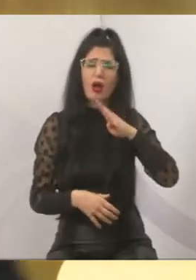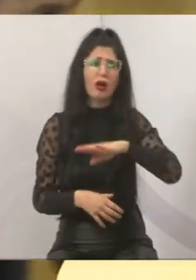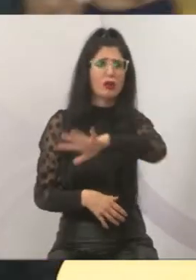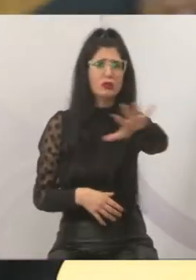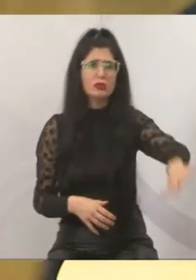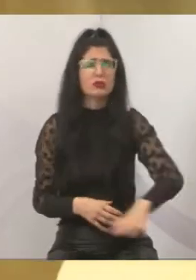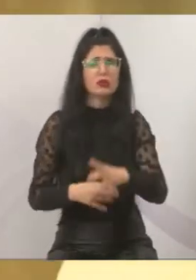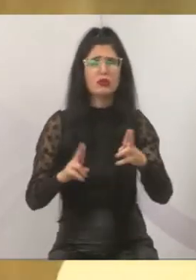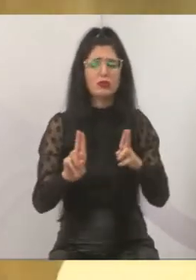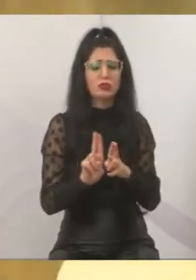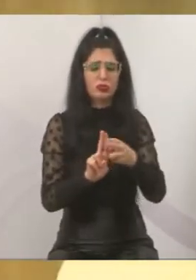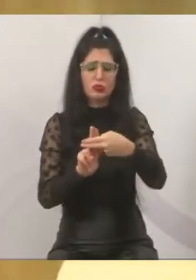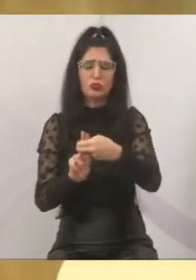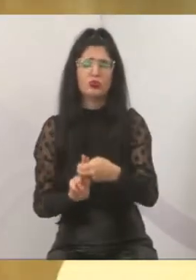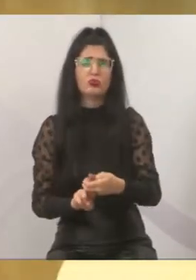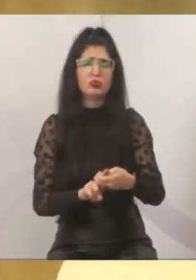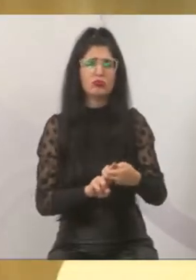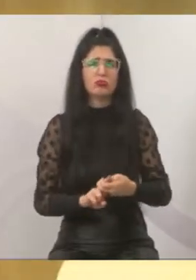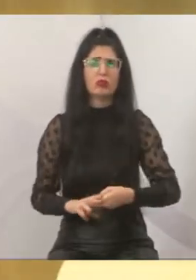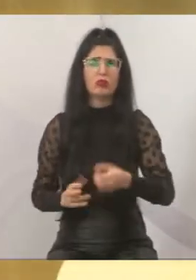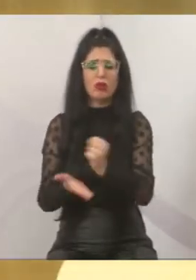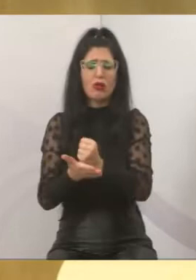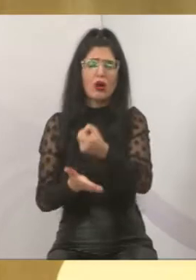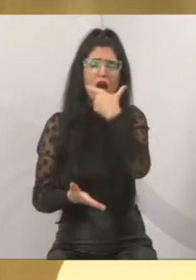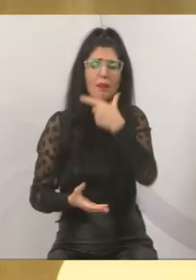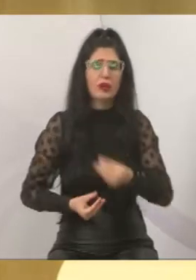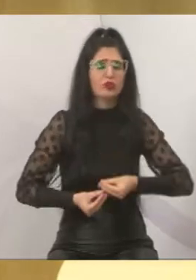SUS dependente da nossa cidade.